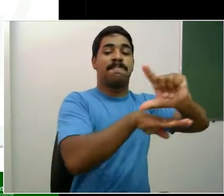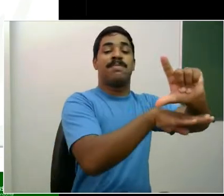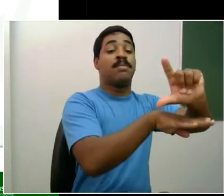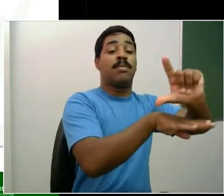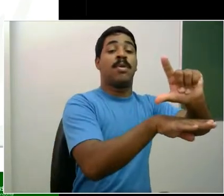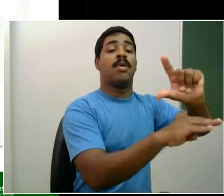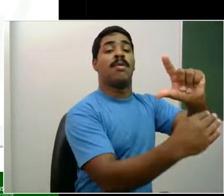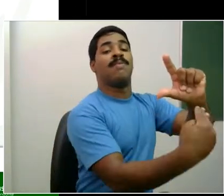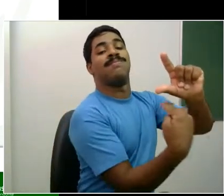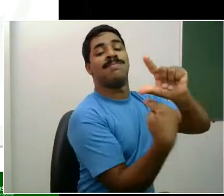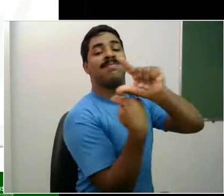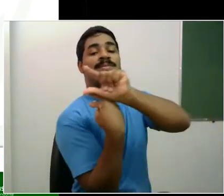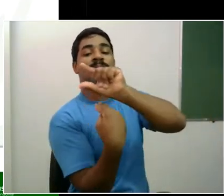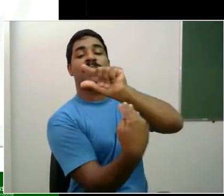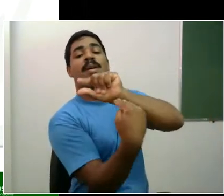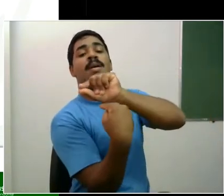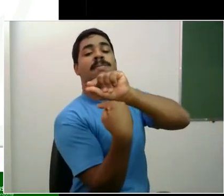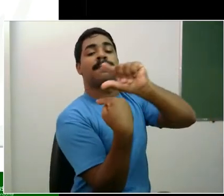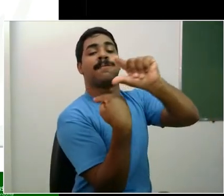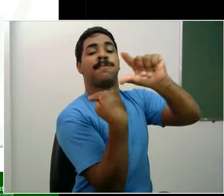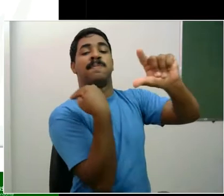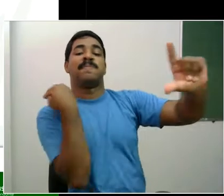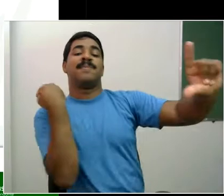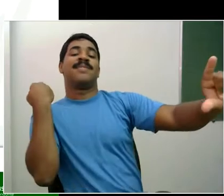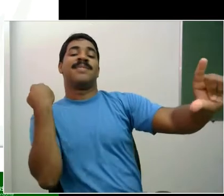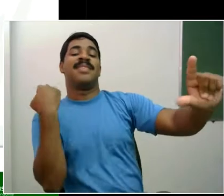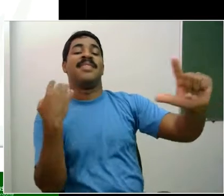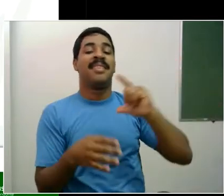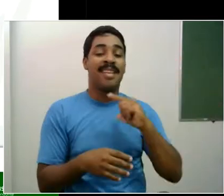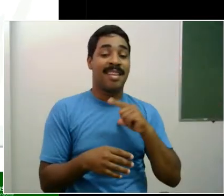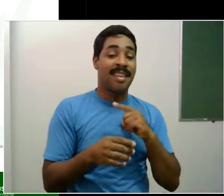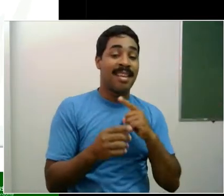positiva da trajetória. Além disso, seus espaços